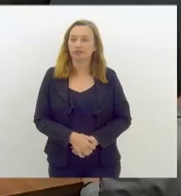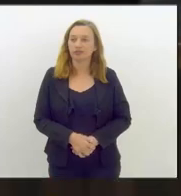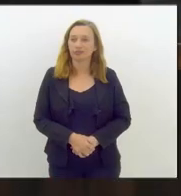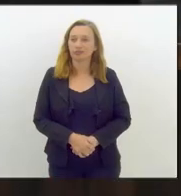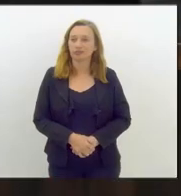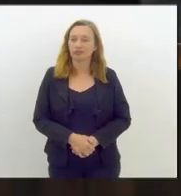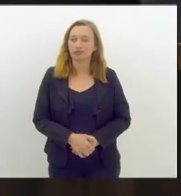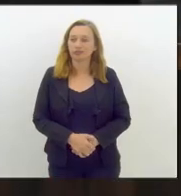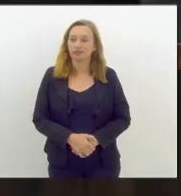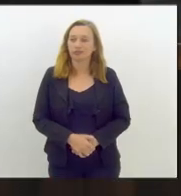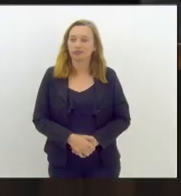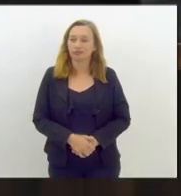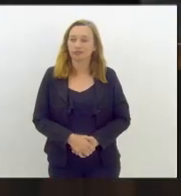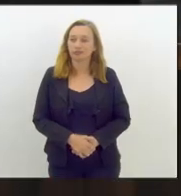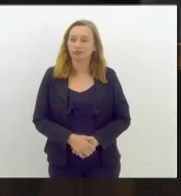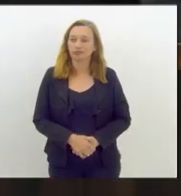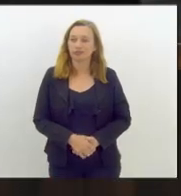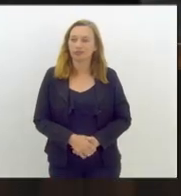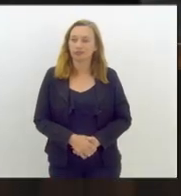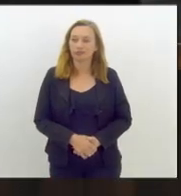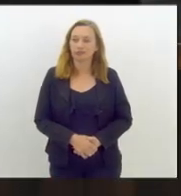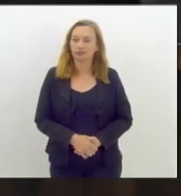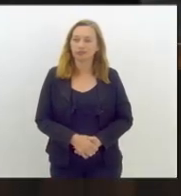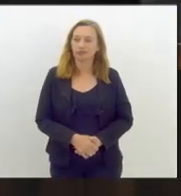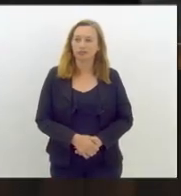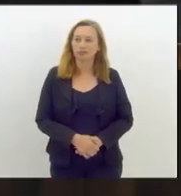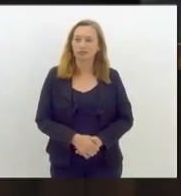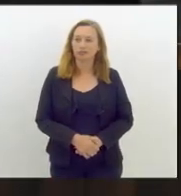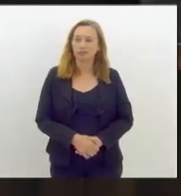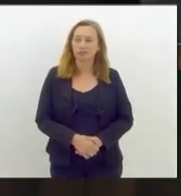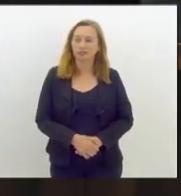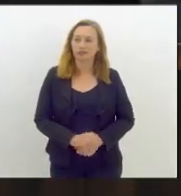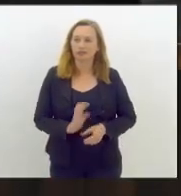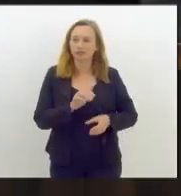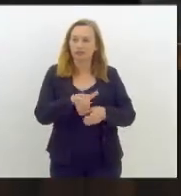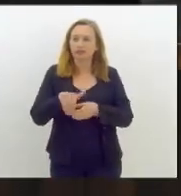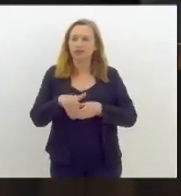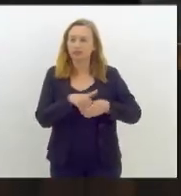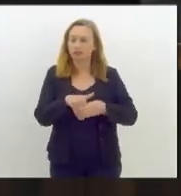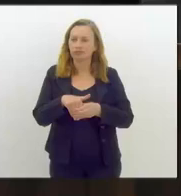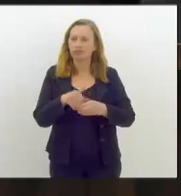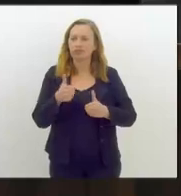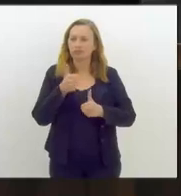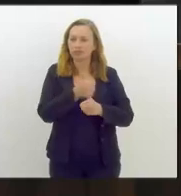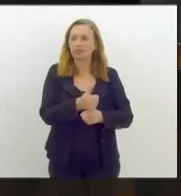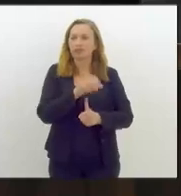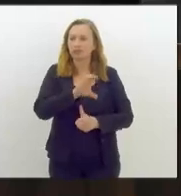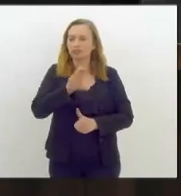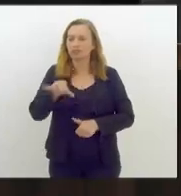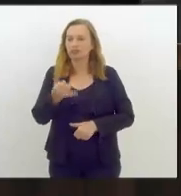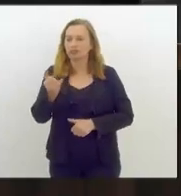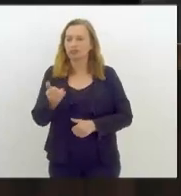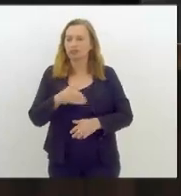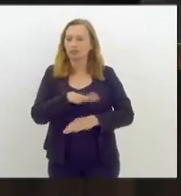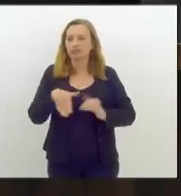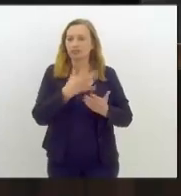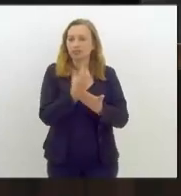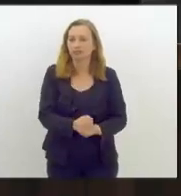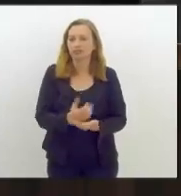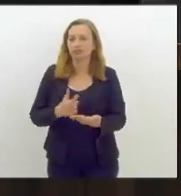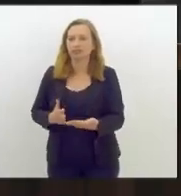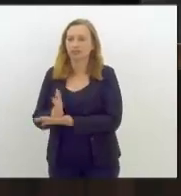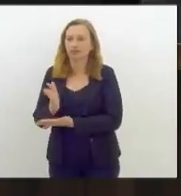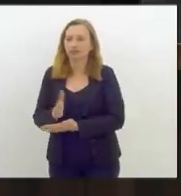Com os pareceres emitidos em... votação substitutivo da CCJ. Senhores que aprovam, ministros, como